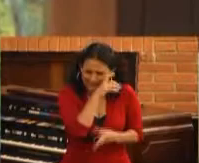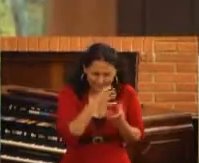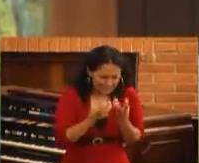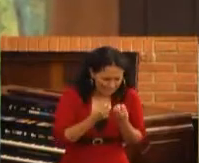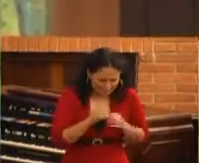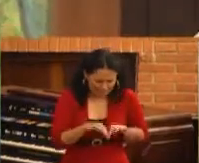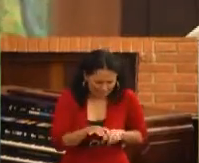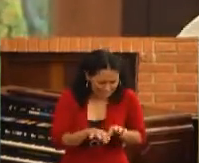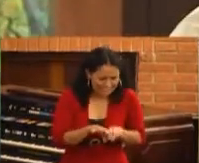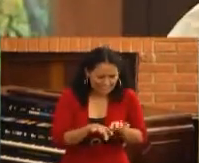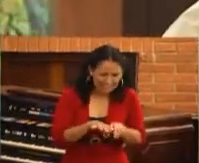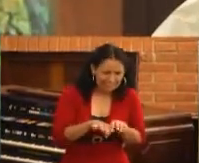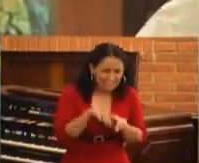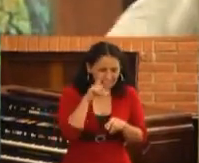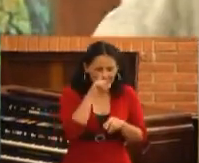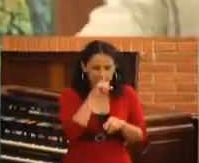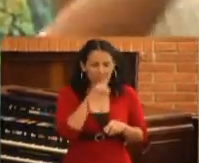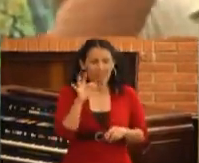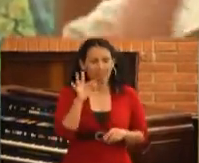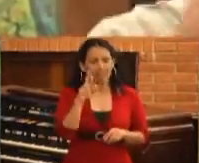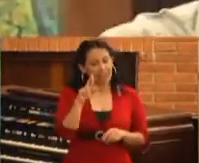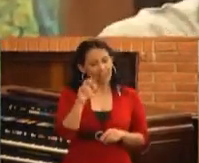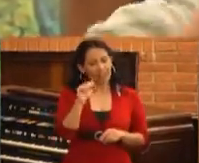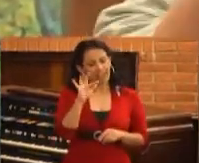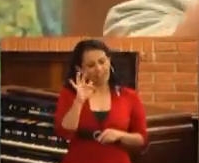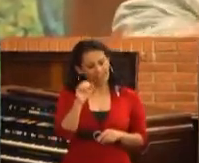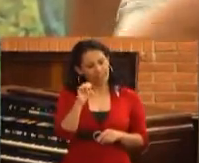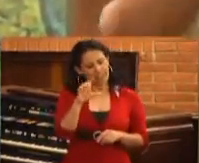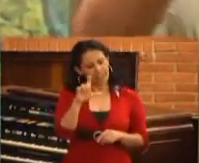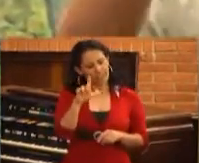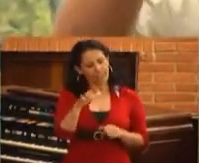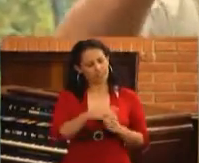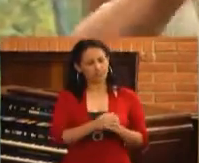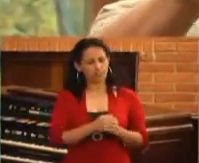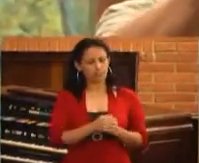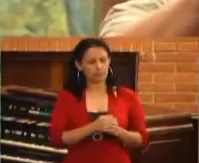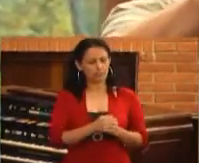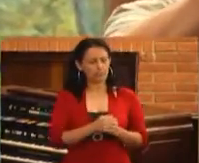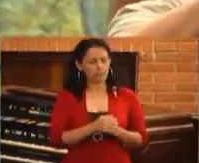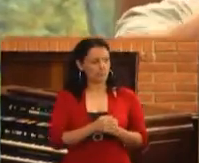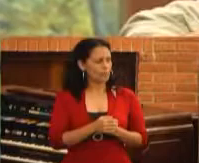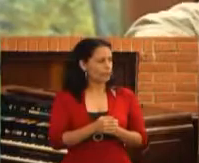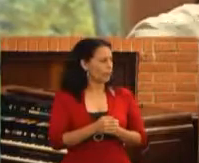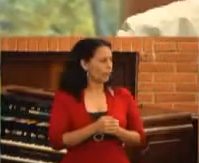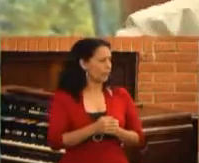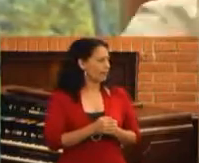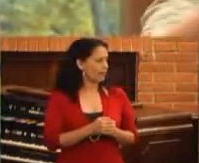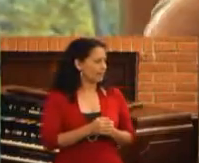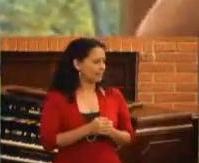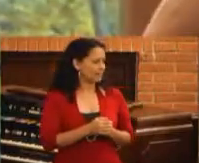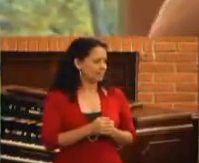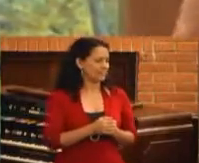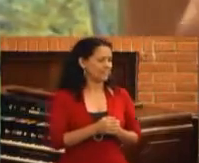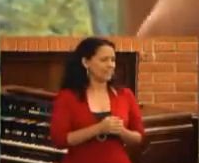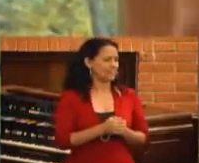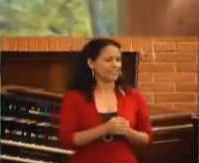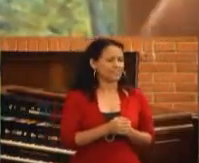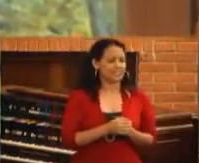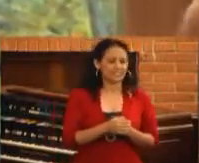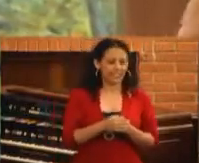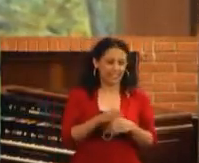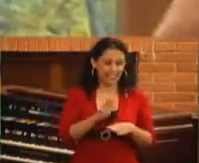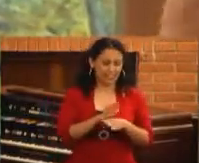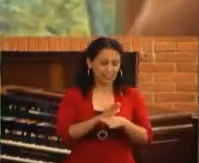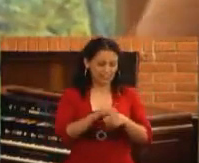E o Rafael entrou lá no Rio de Janeiro. Ele é o que faz, está fazendo o nosso trabalho aqui, ó, ajudando a